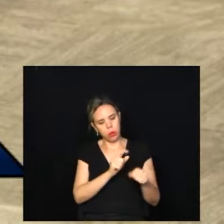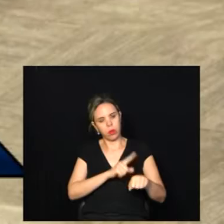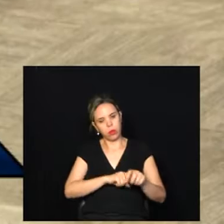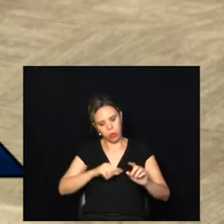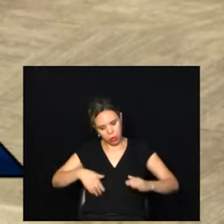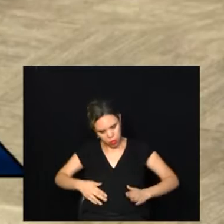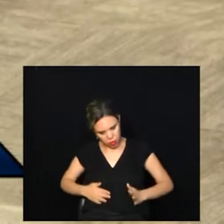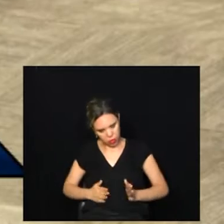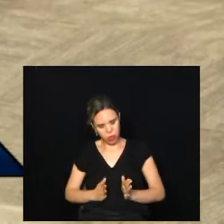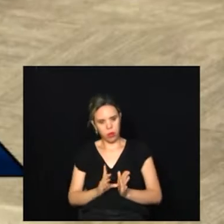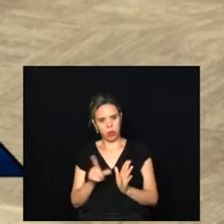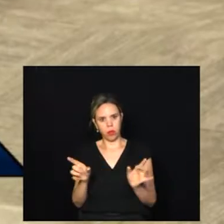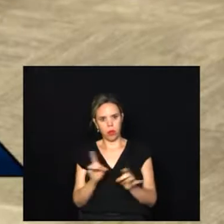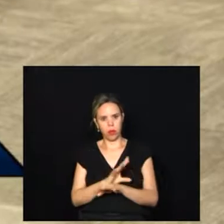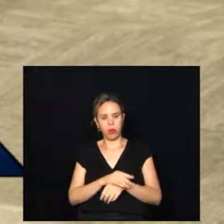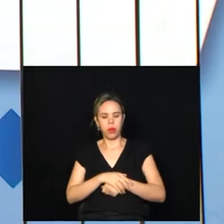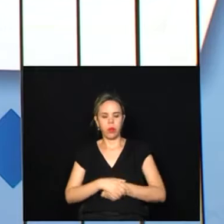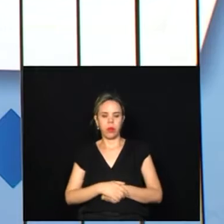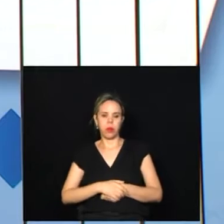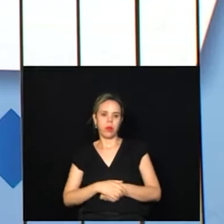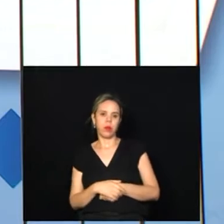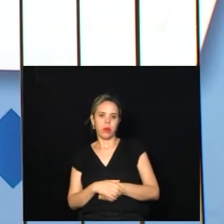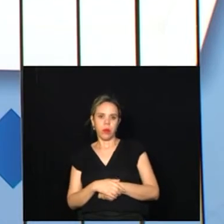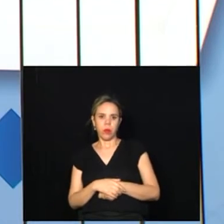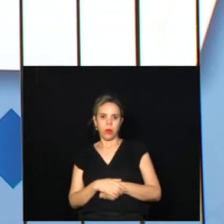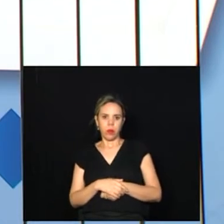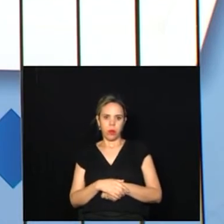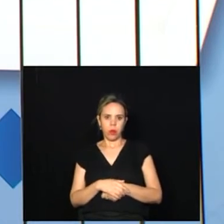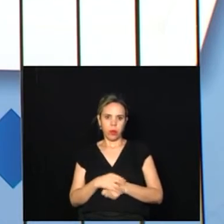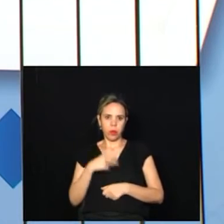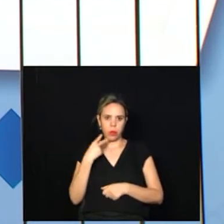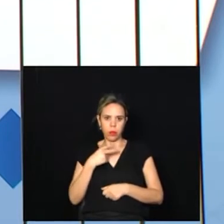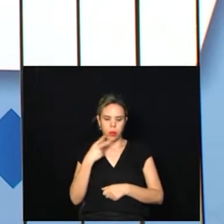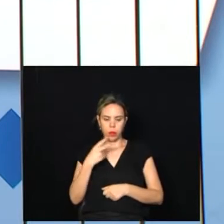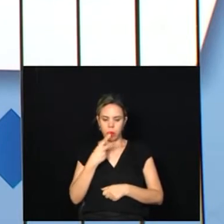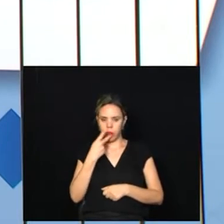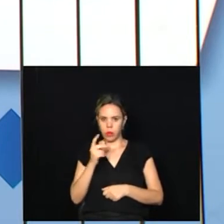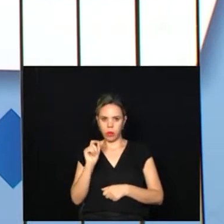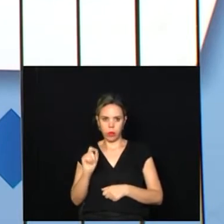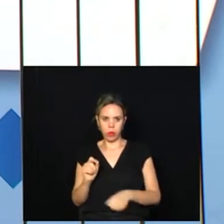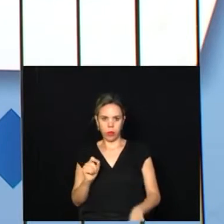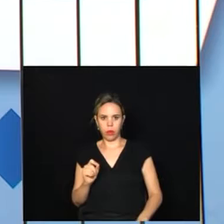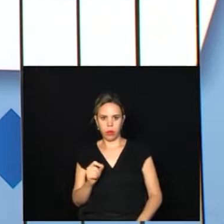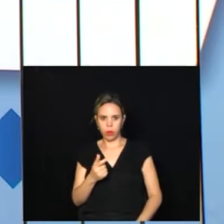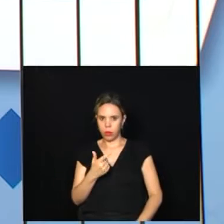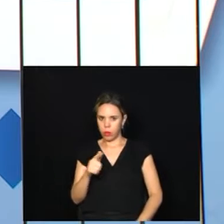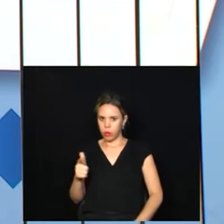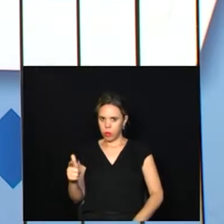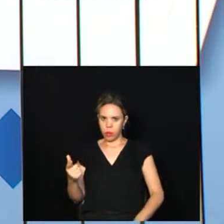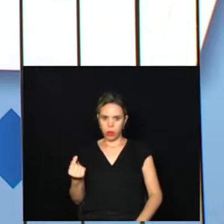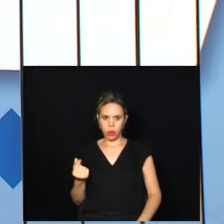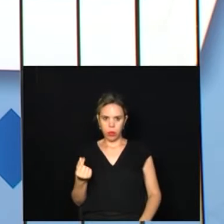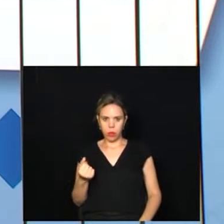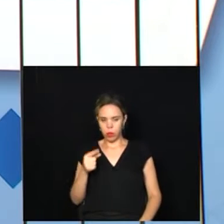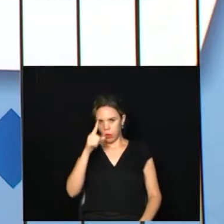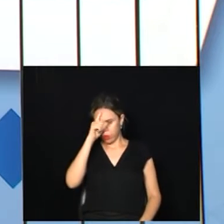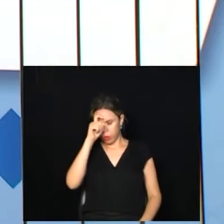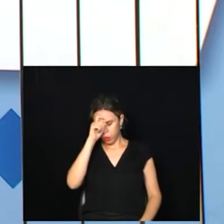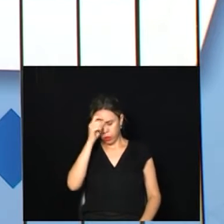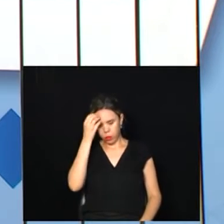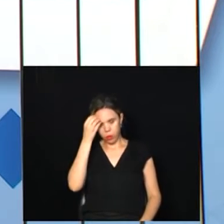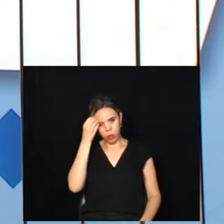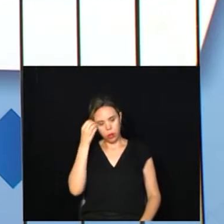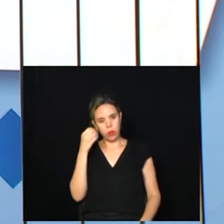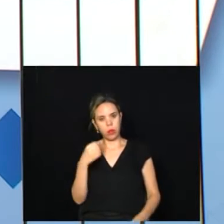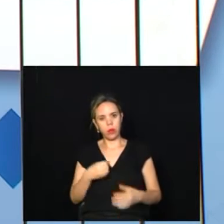do parto e do pós-parto. O vereador ressaltou que não haverá custo para os hospitais.